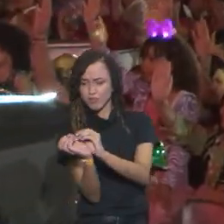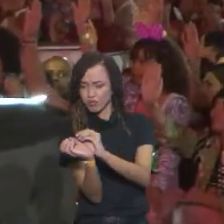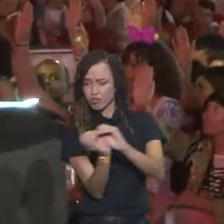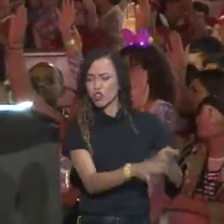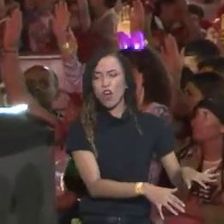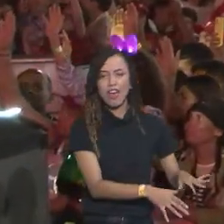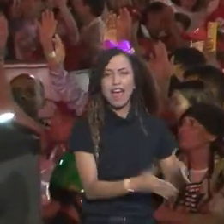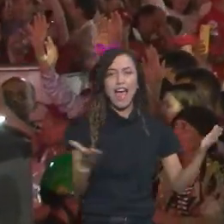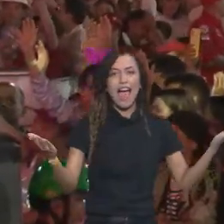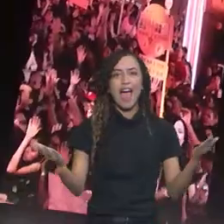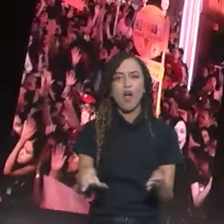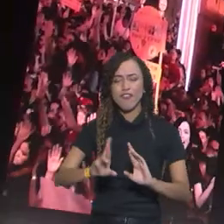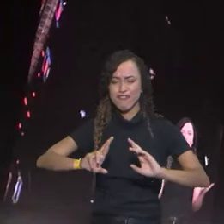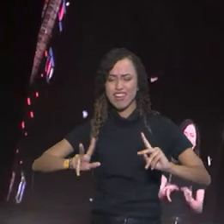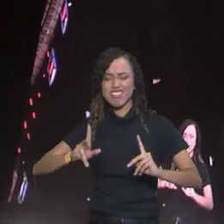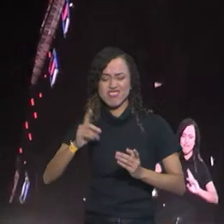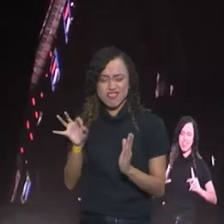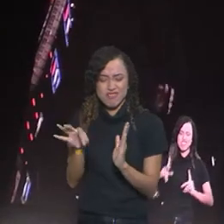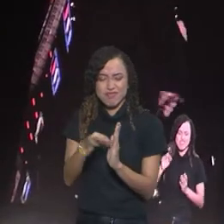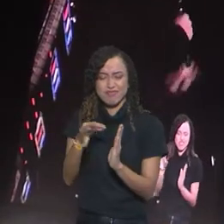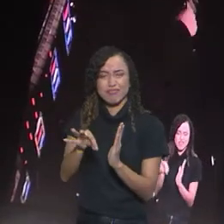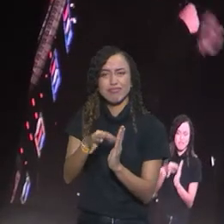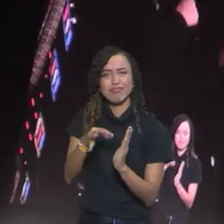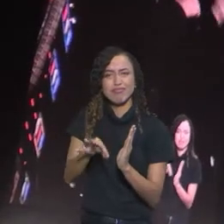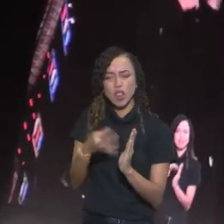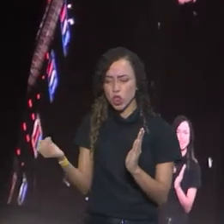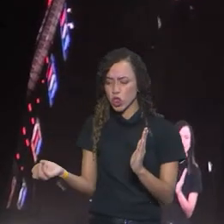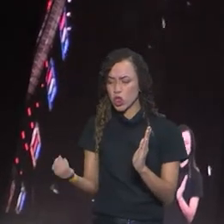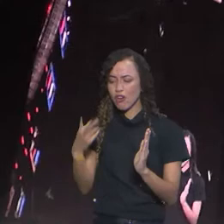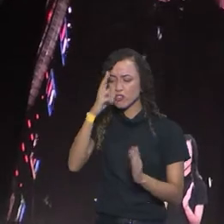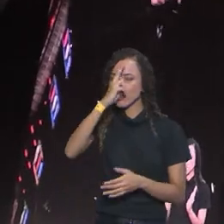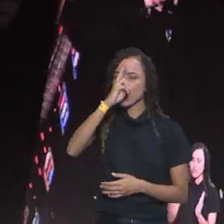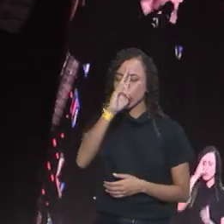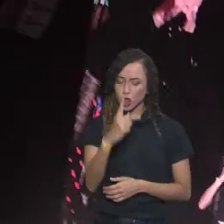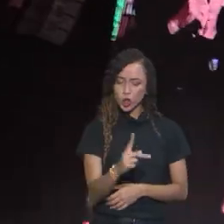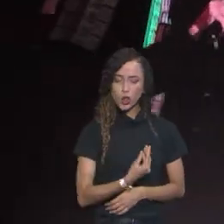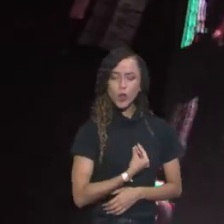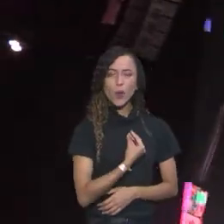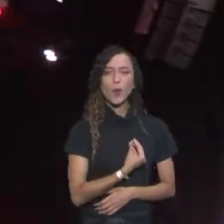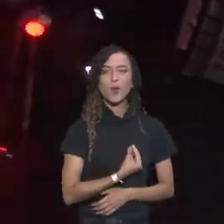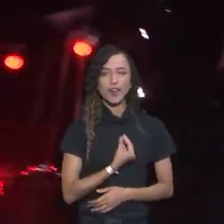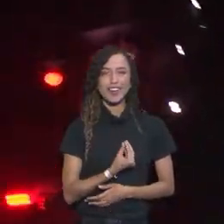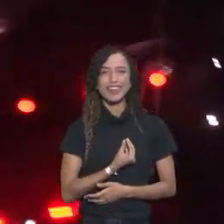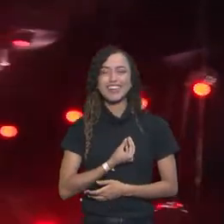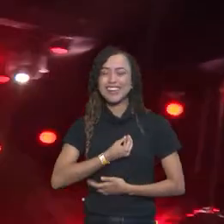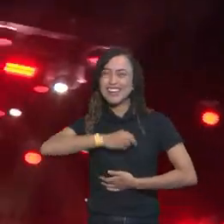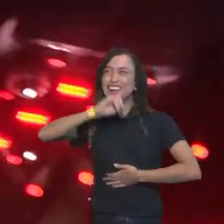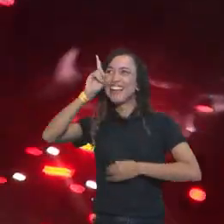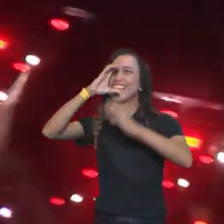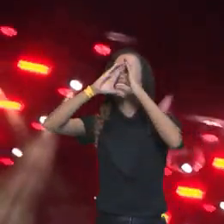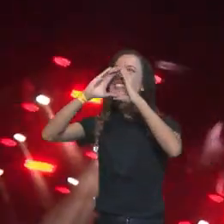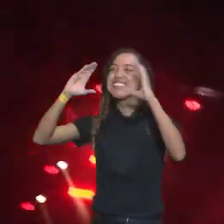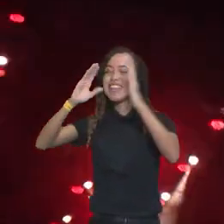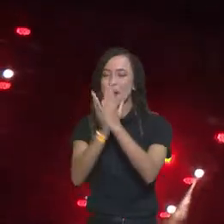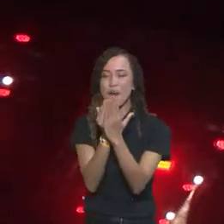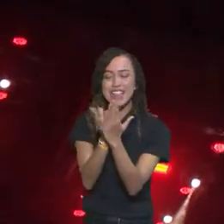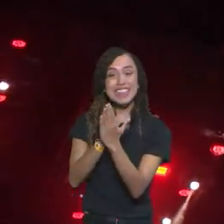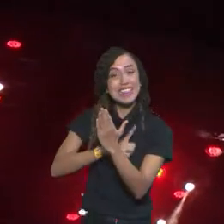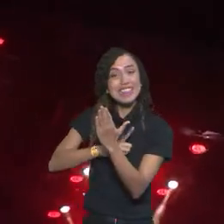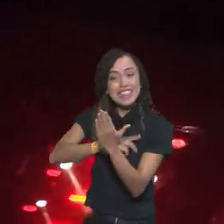a escrever uma nova história com o seu nome ele está escrevendo o teu nome no livro da vida